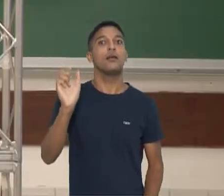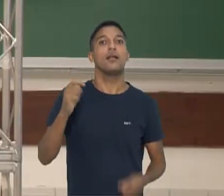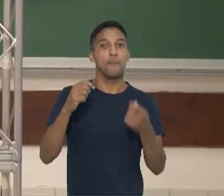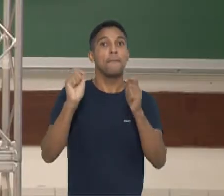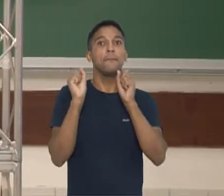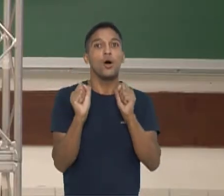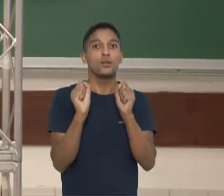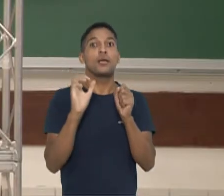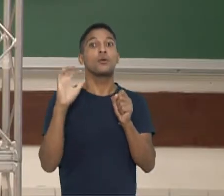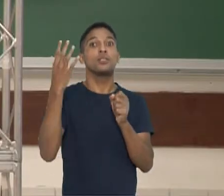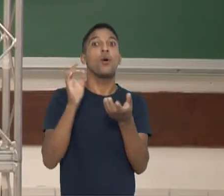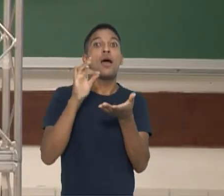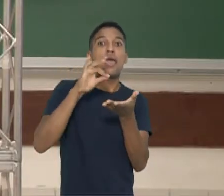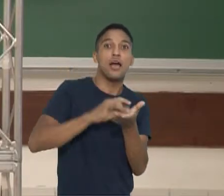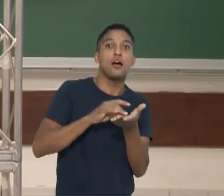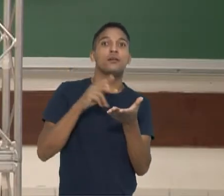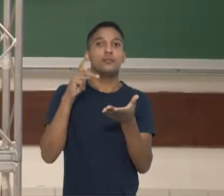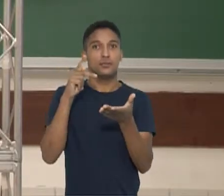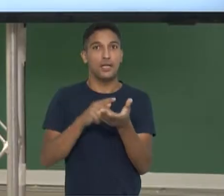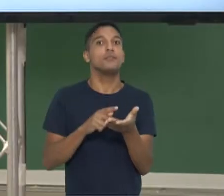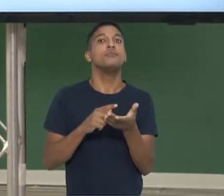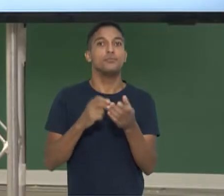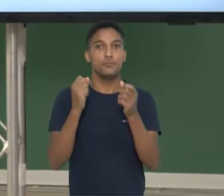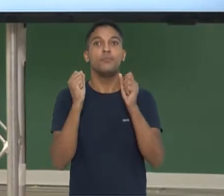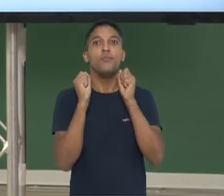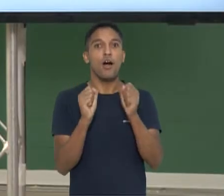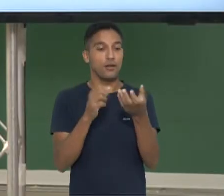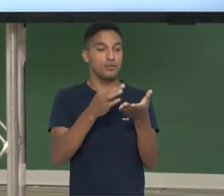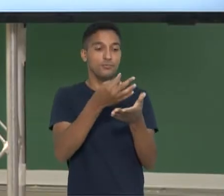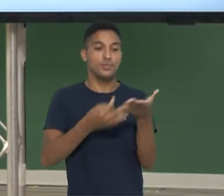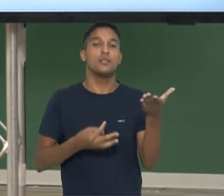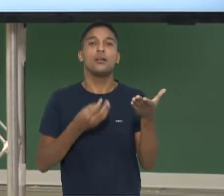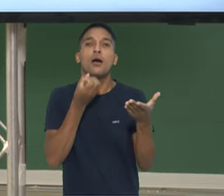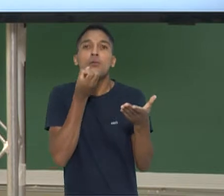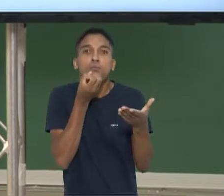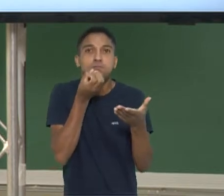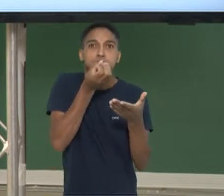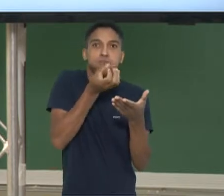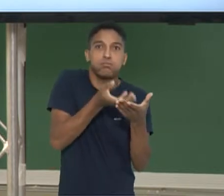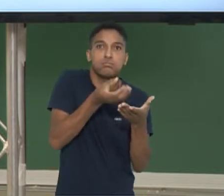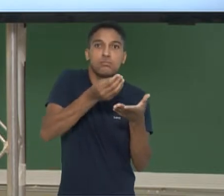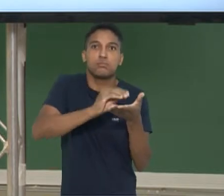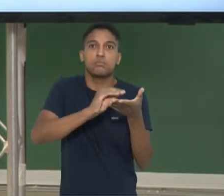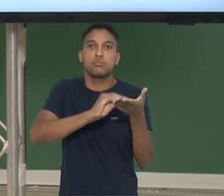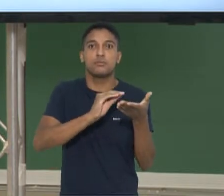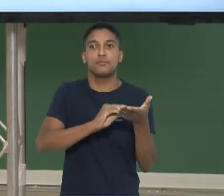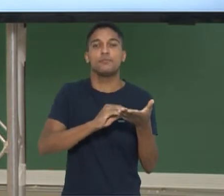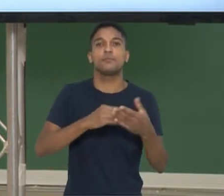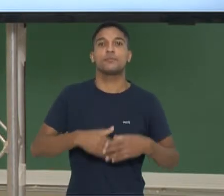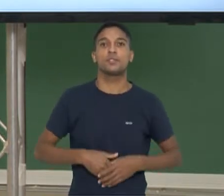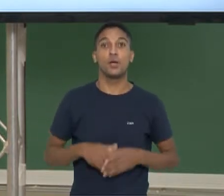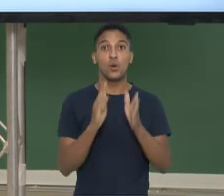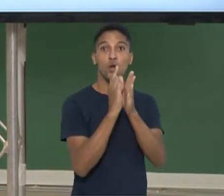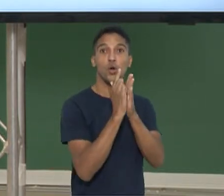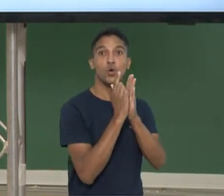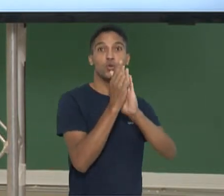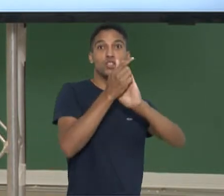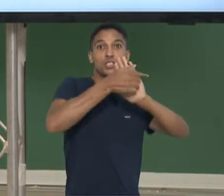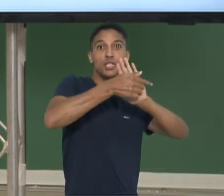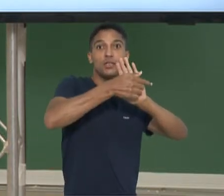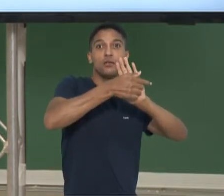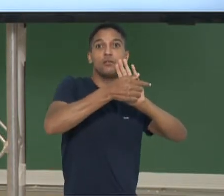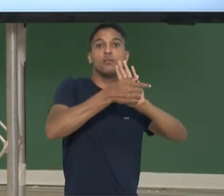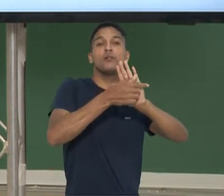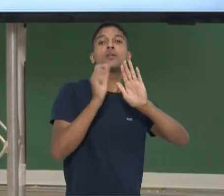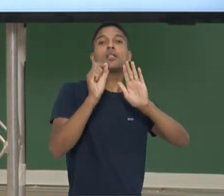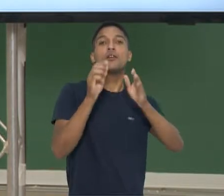nele, ok? Então, as características principais desse gênero são o foco é nas